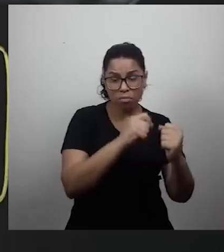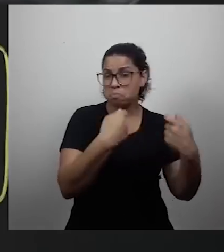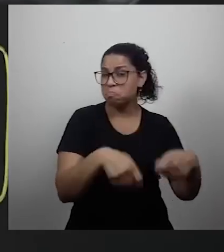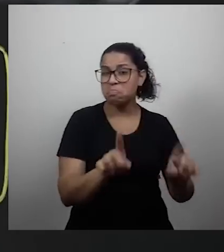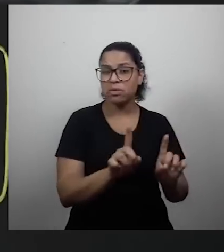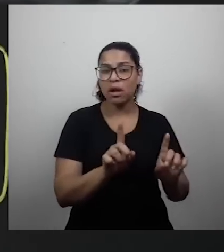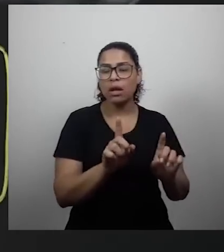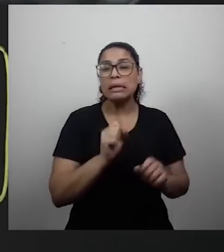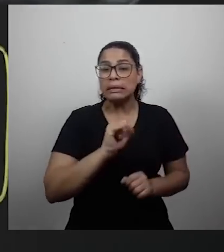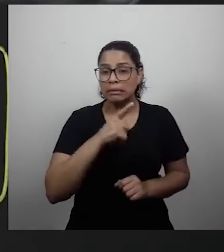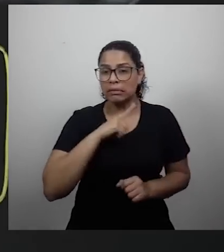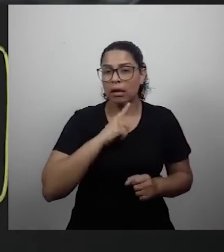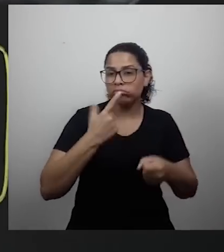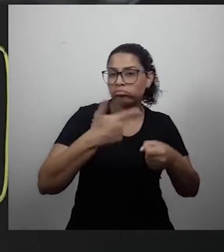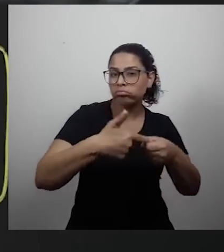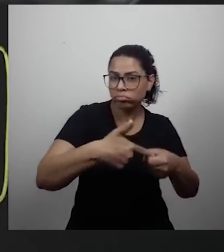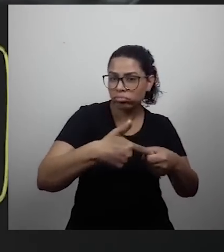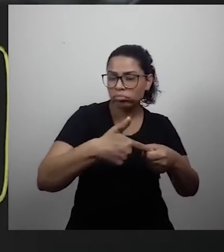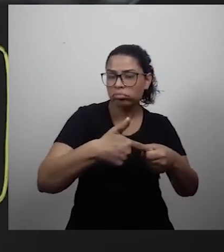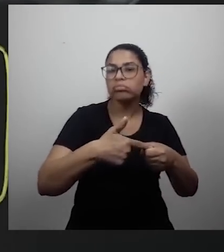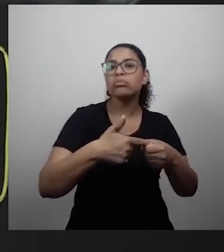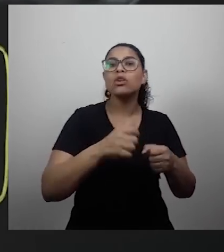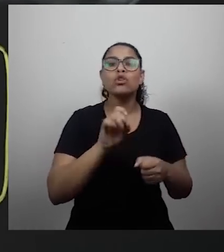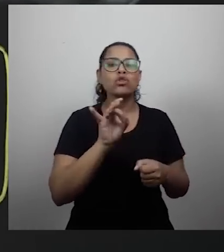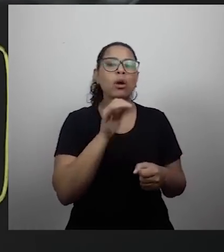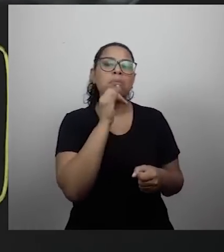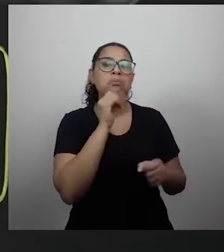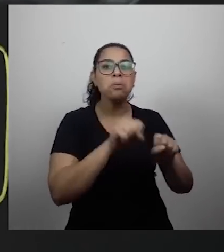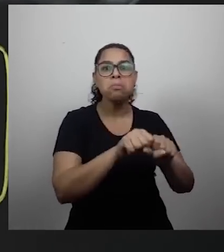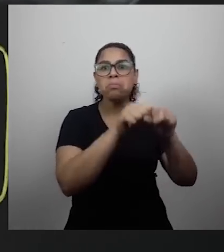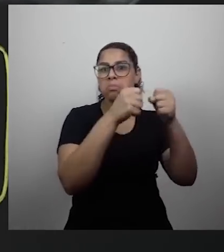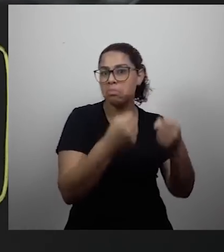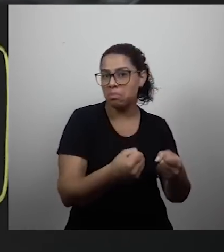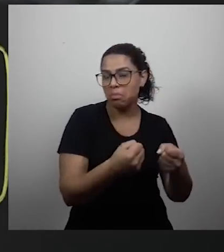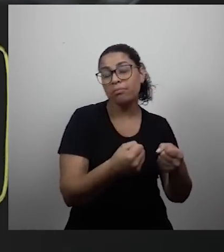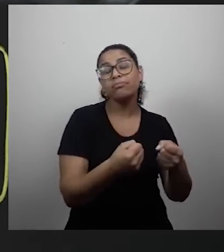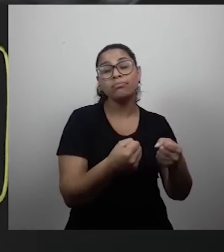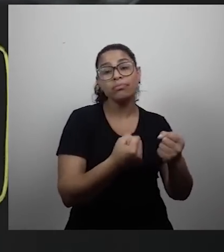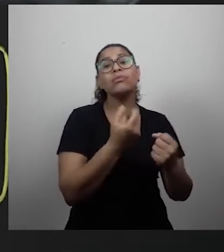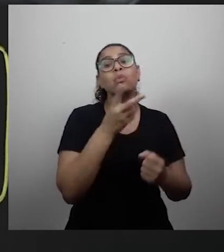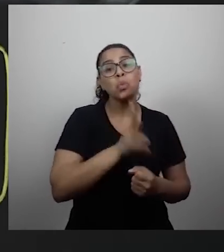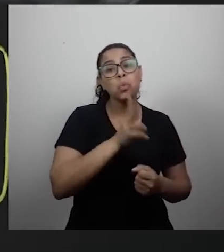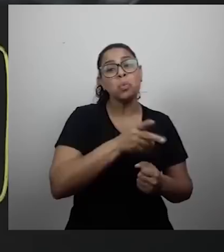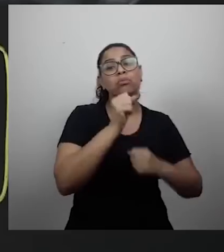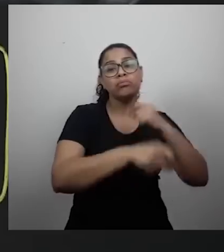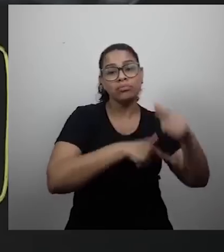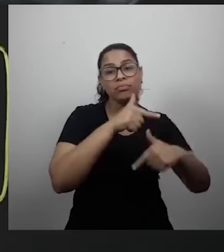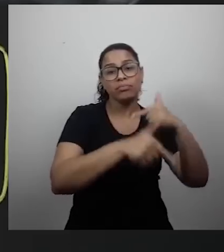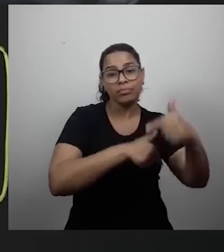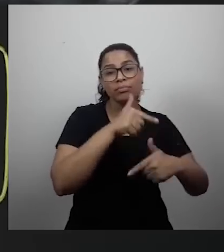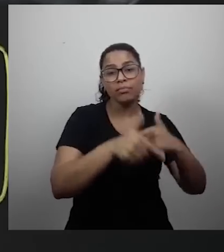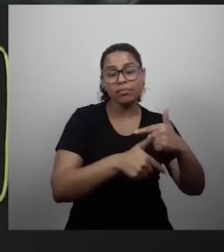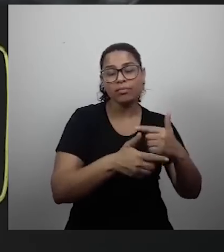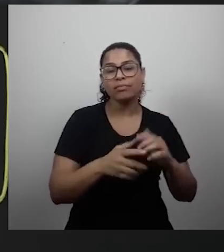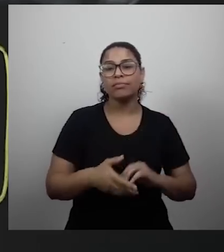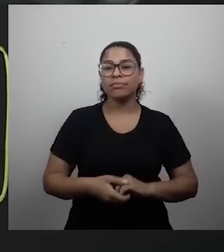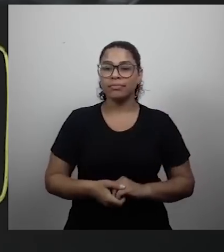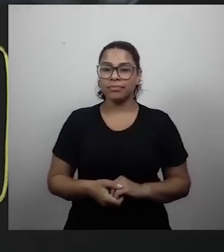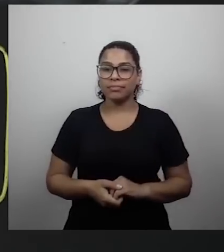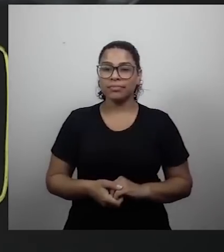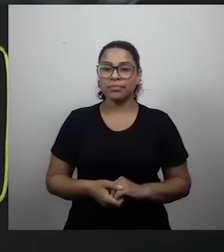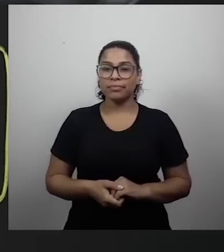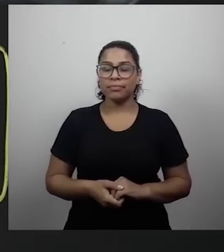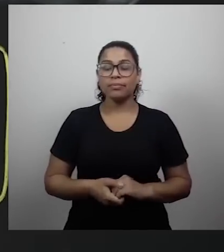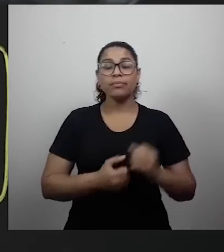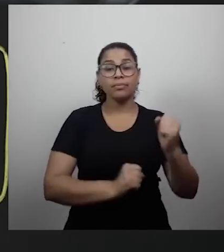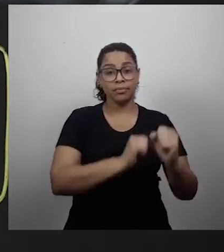tiver combustível, a menos que ela quebre, né, ela vai trabalhando, o que já foi uma mudança também. Mas a implantação das